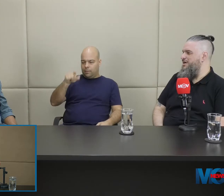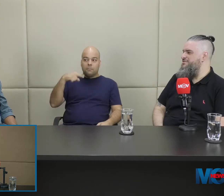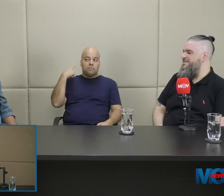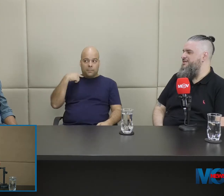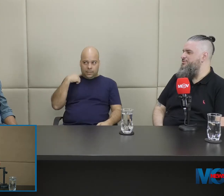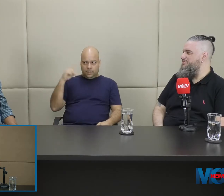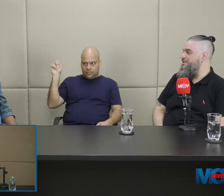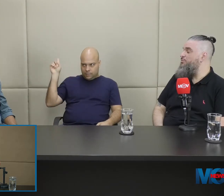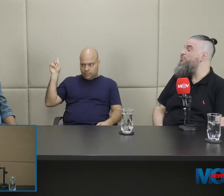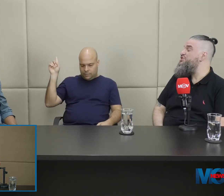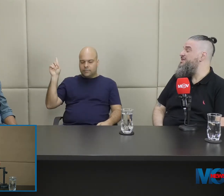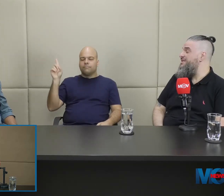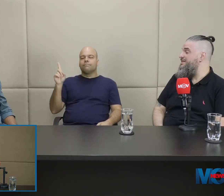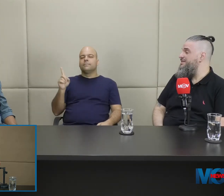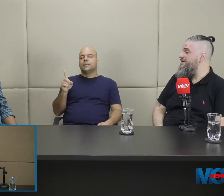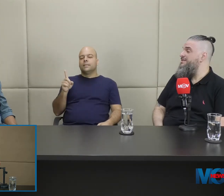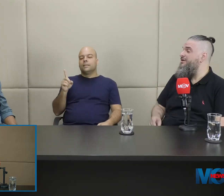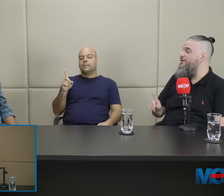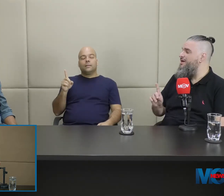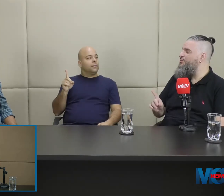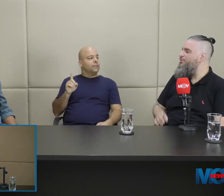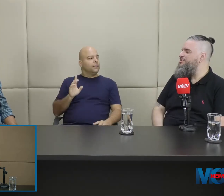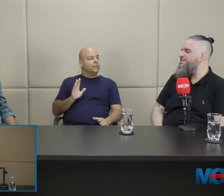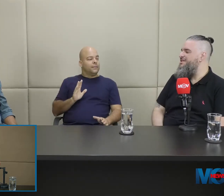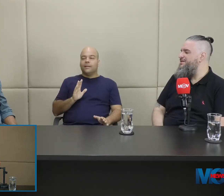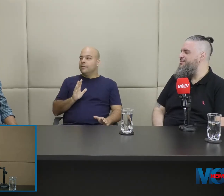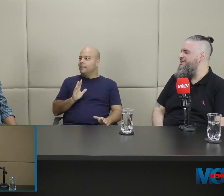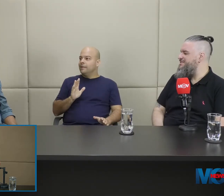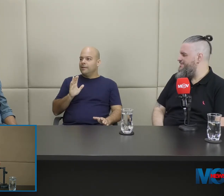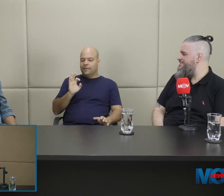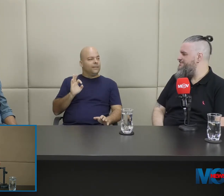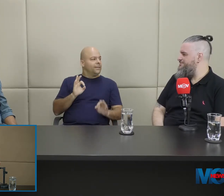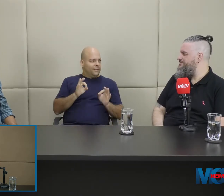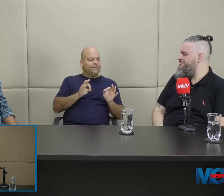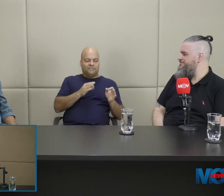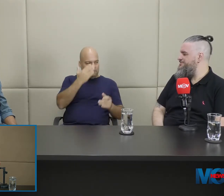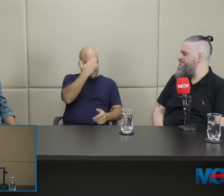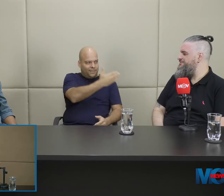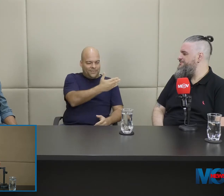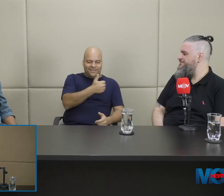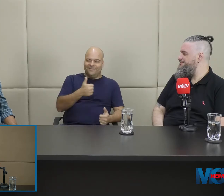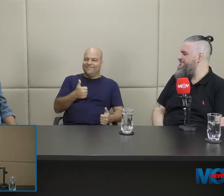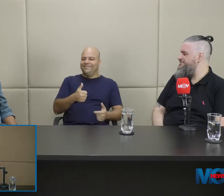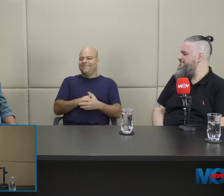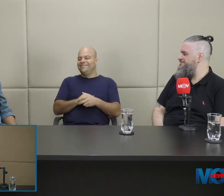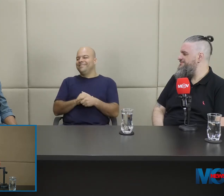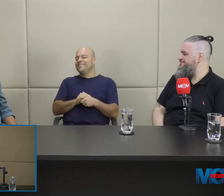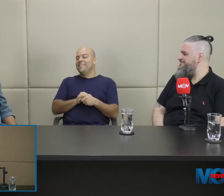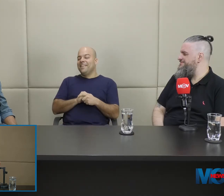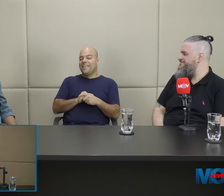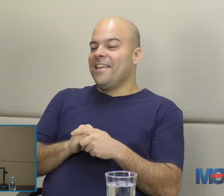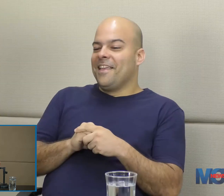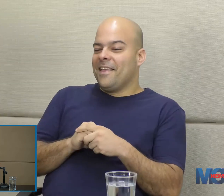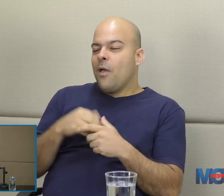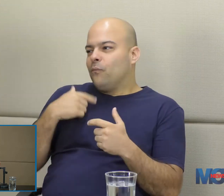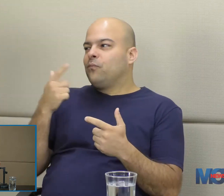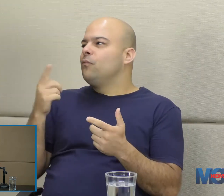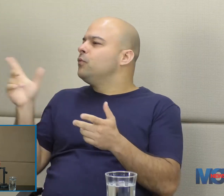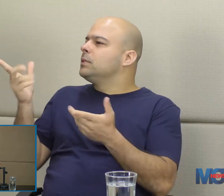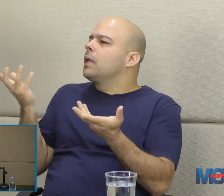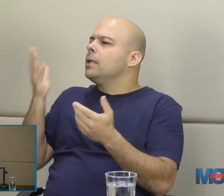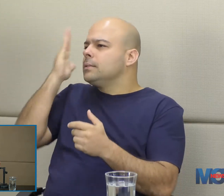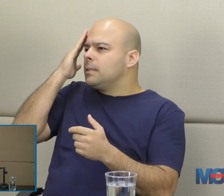Ele morava em Santa Leopoldina. Eu morava lá em Santa Leopoldina. Leopoldina, em Minas. Lá em Minas. Obrigado, Léo.